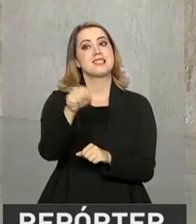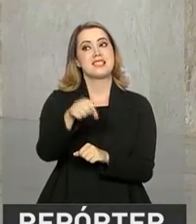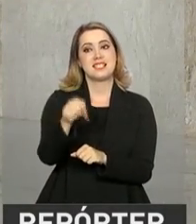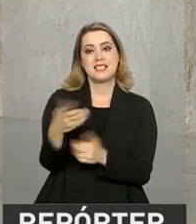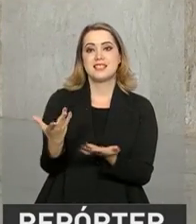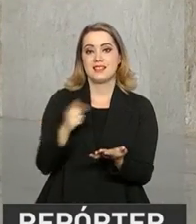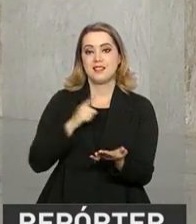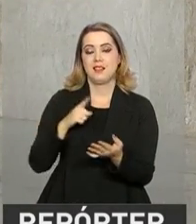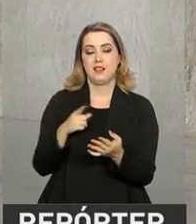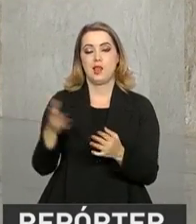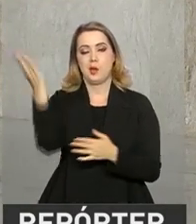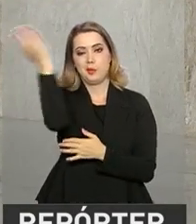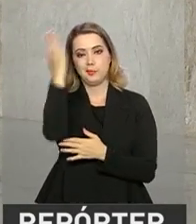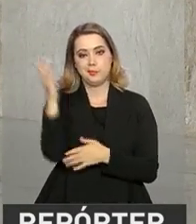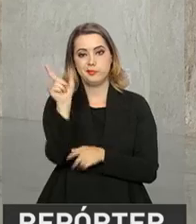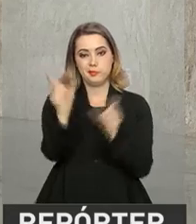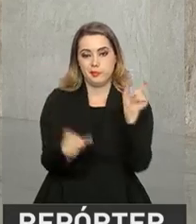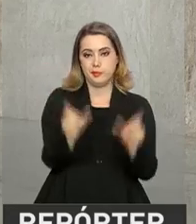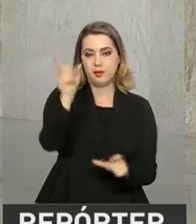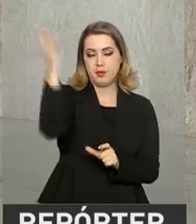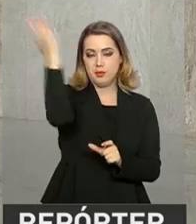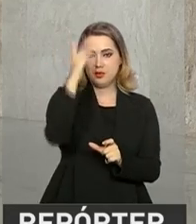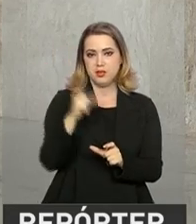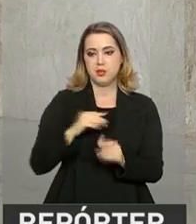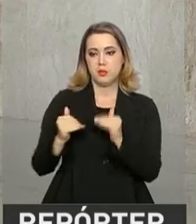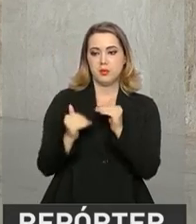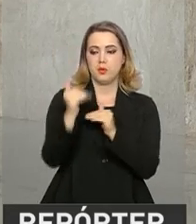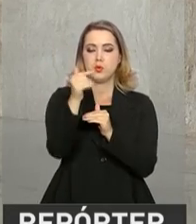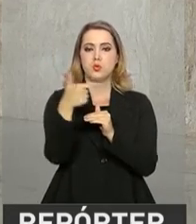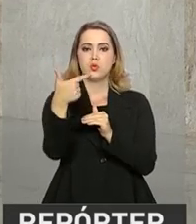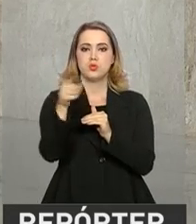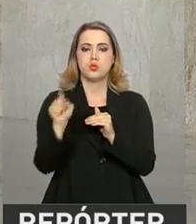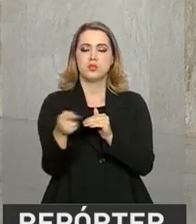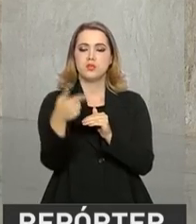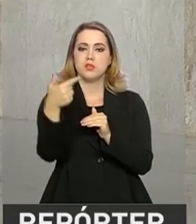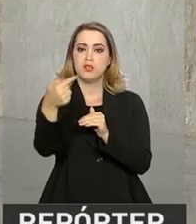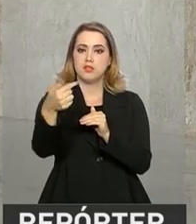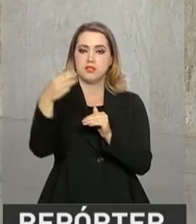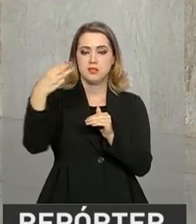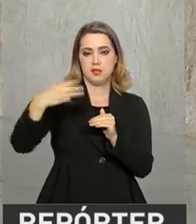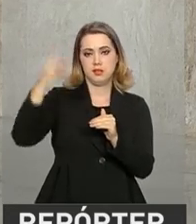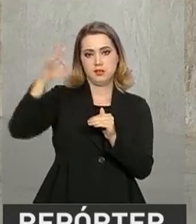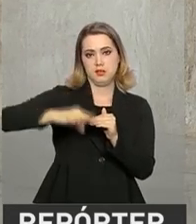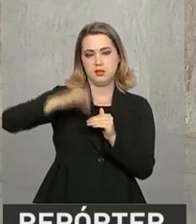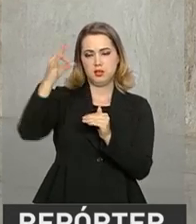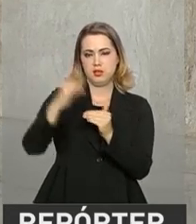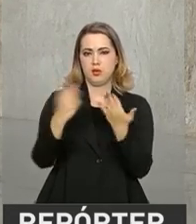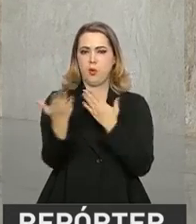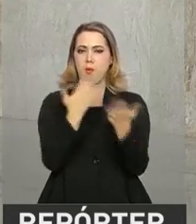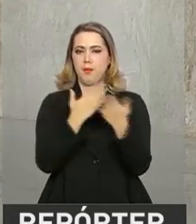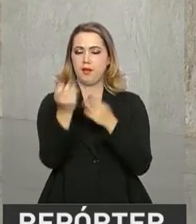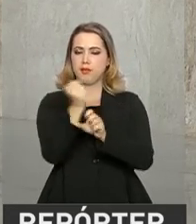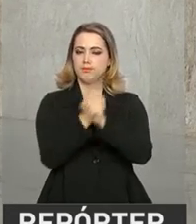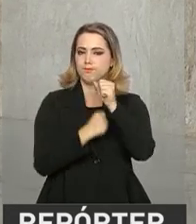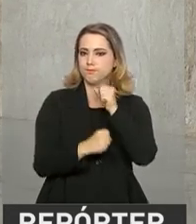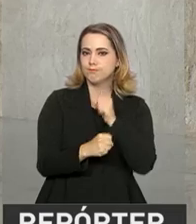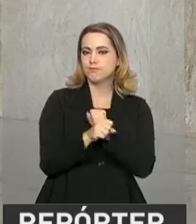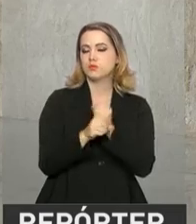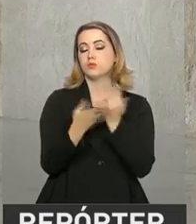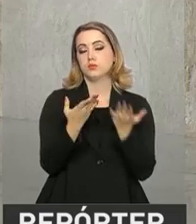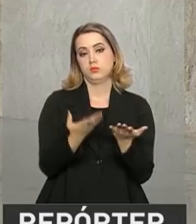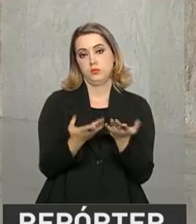exterior teve um aumento de 2,73% em setembro, em comparação com o mesmo mês do ano